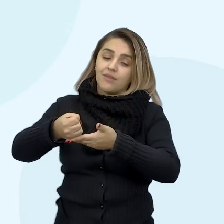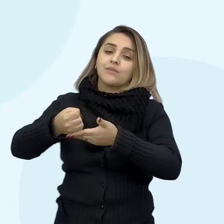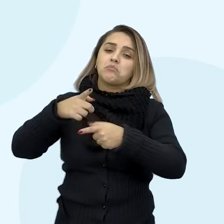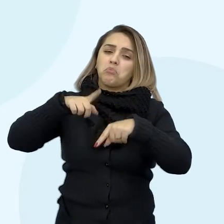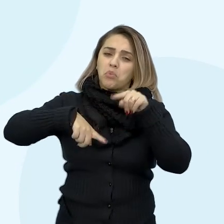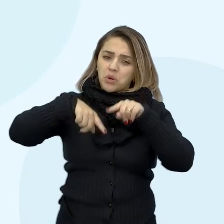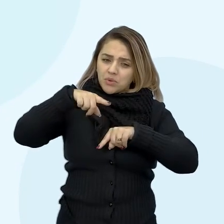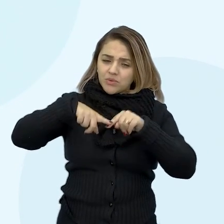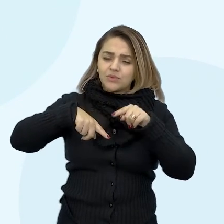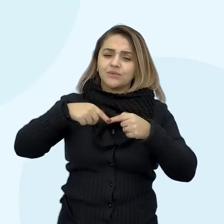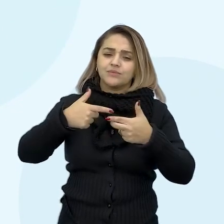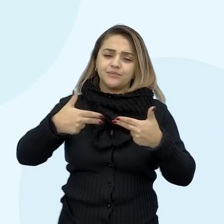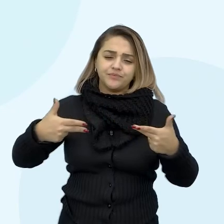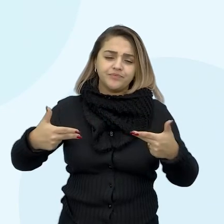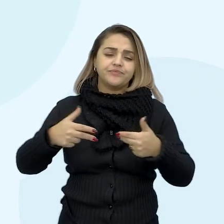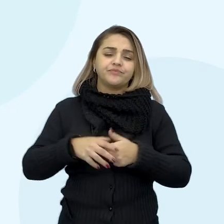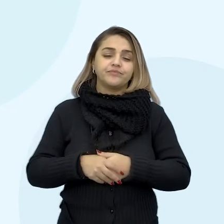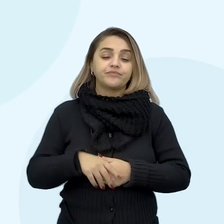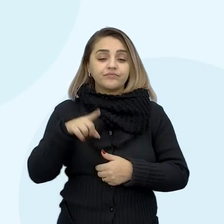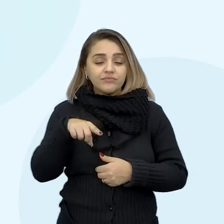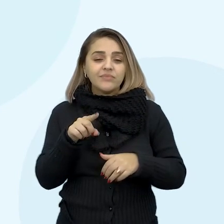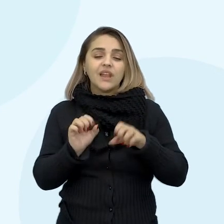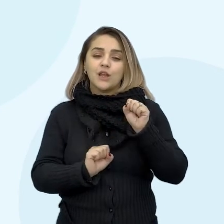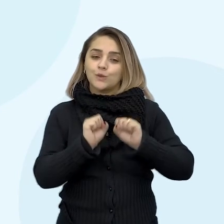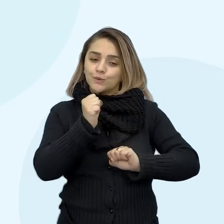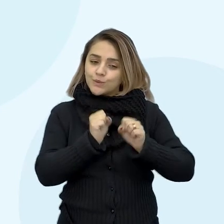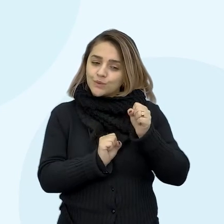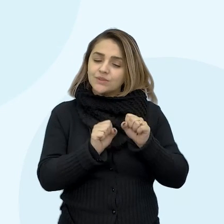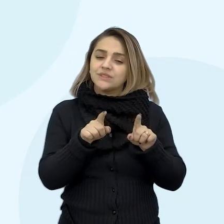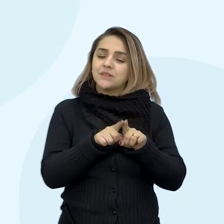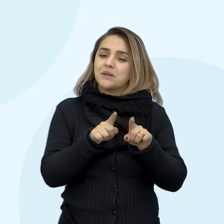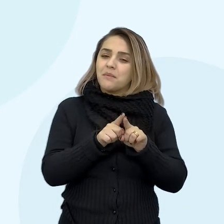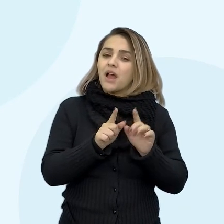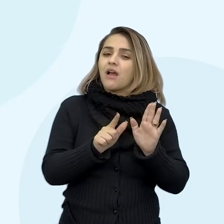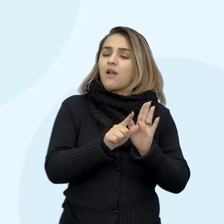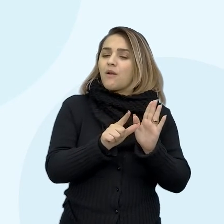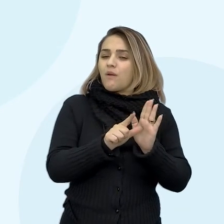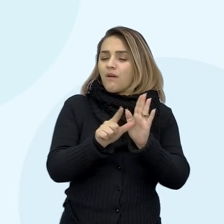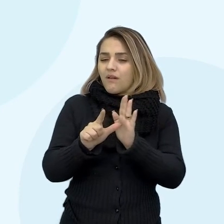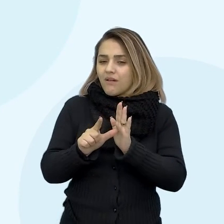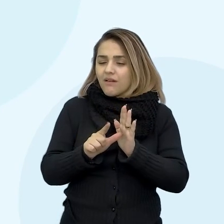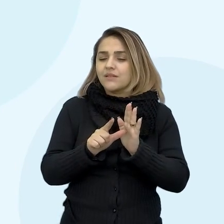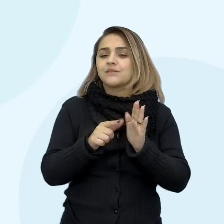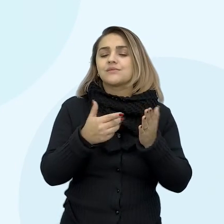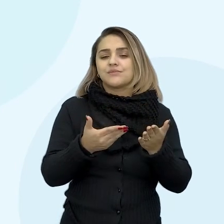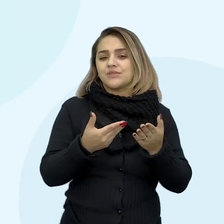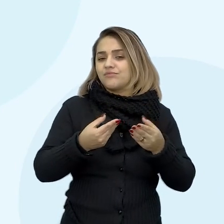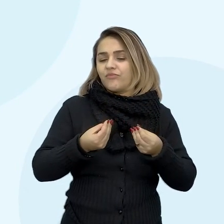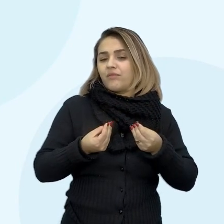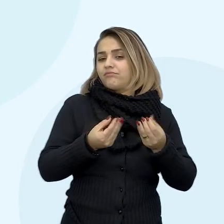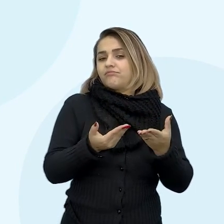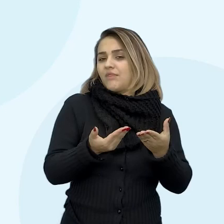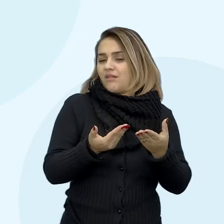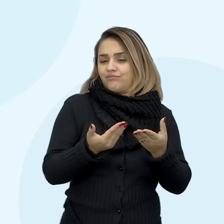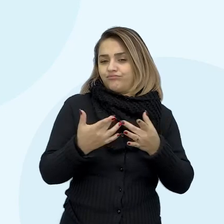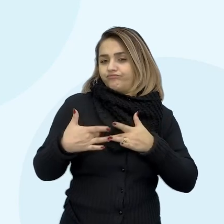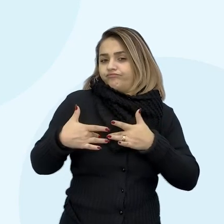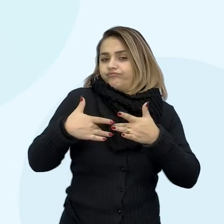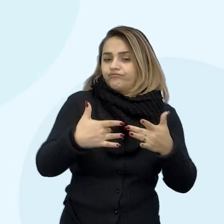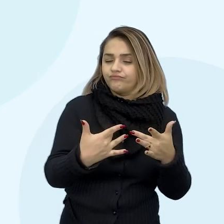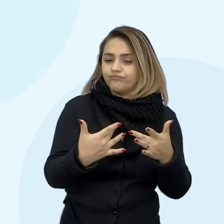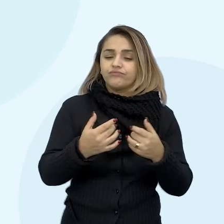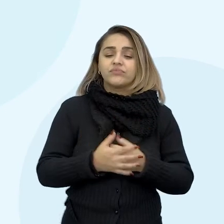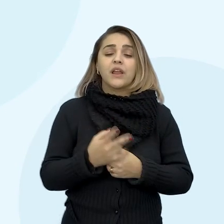vencidinhos por indústrias e comércios, ou seja, é doação. 25